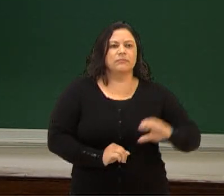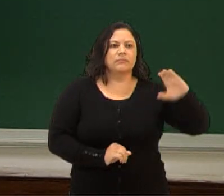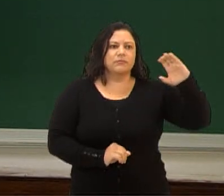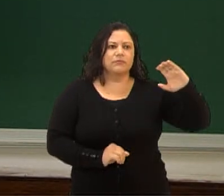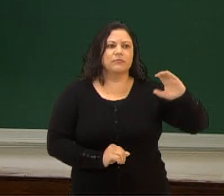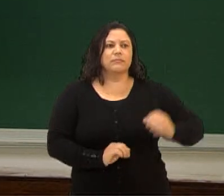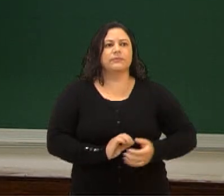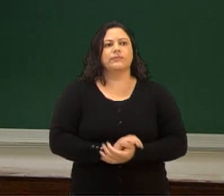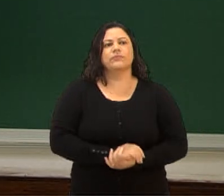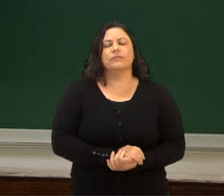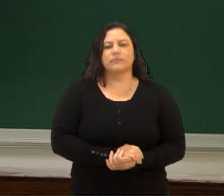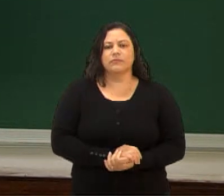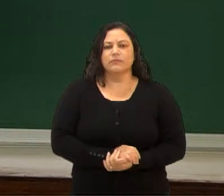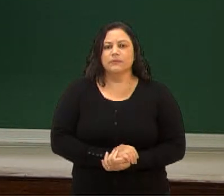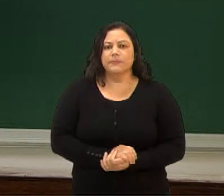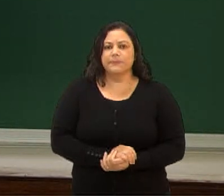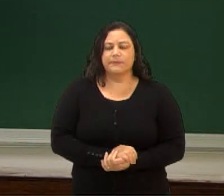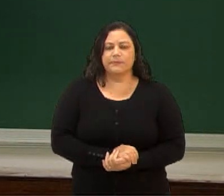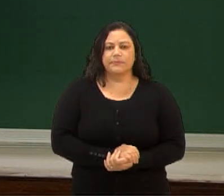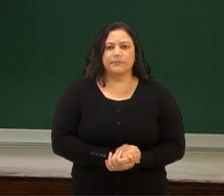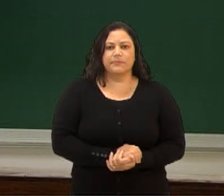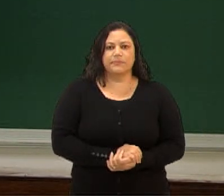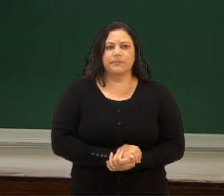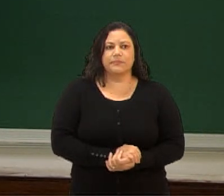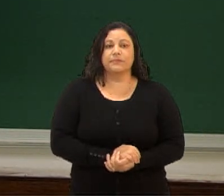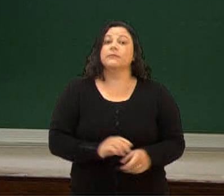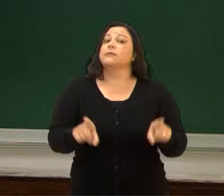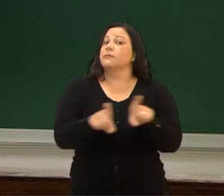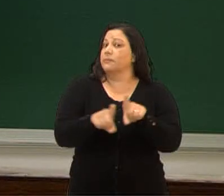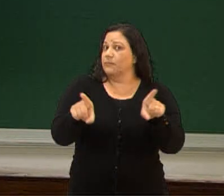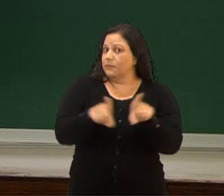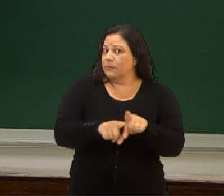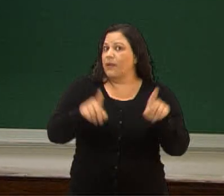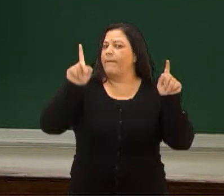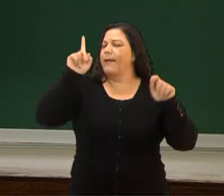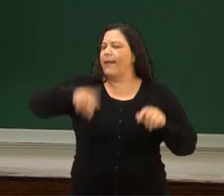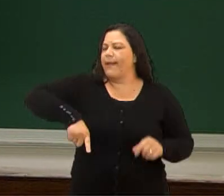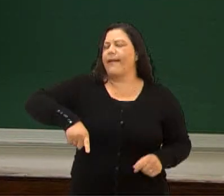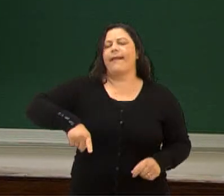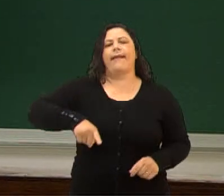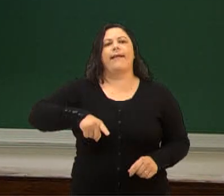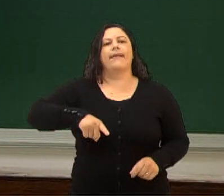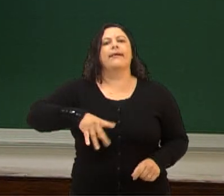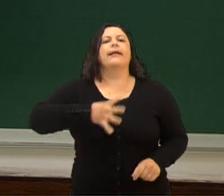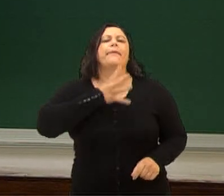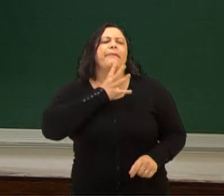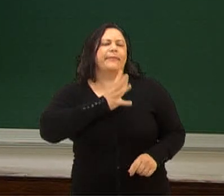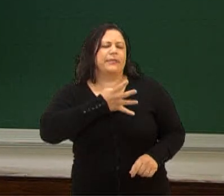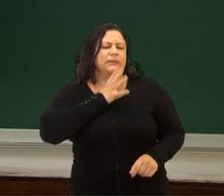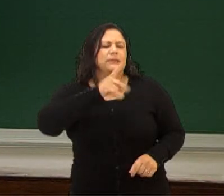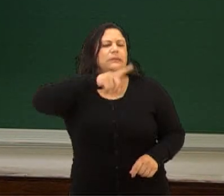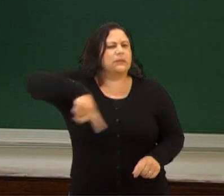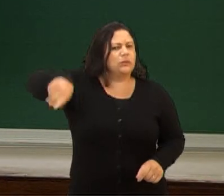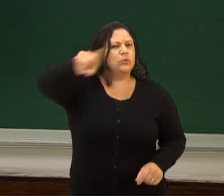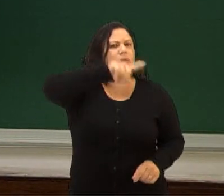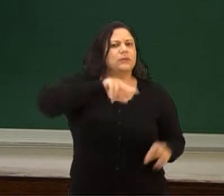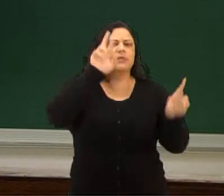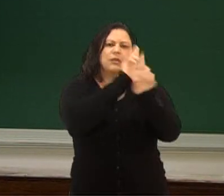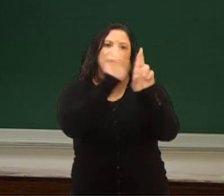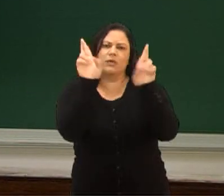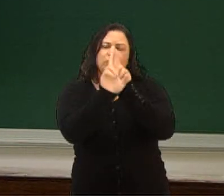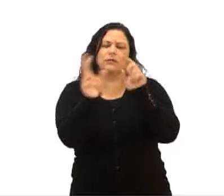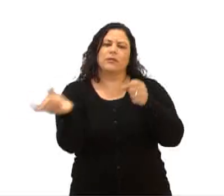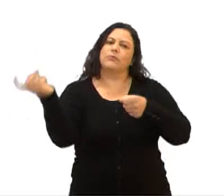the devil's workshop. Esse também é um provérbio bem conhecido. Então, tente relacionar, daqui a pouquinho eu volto para a